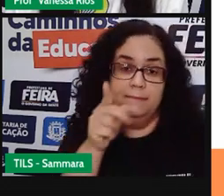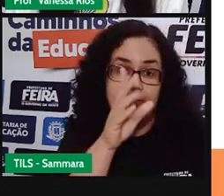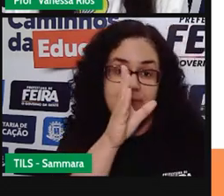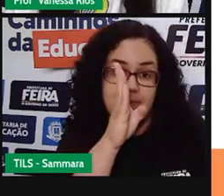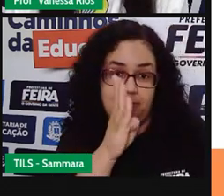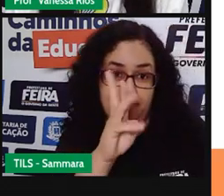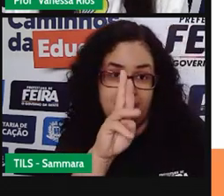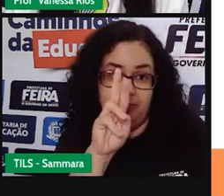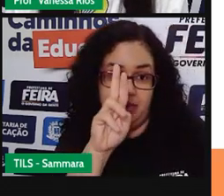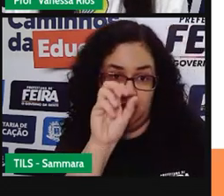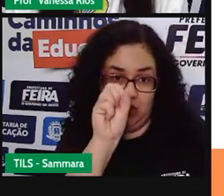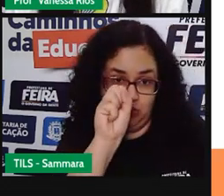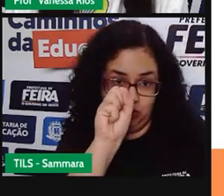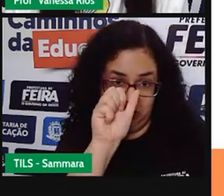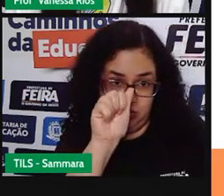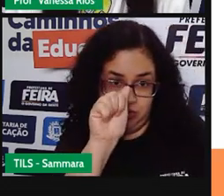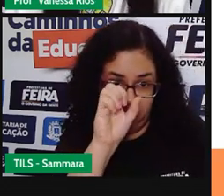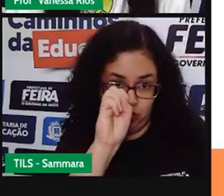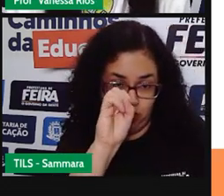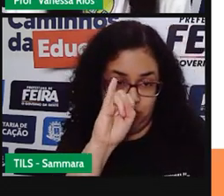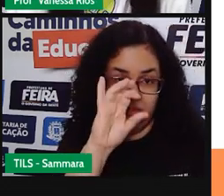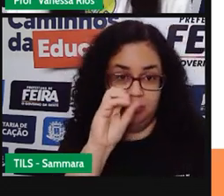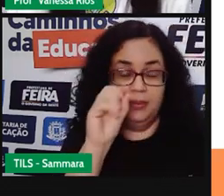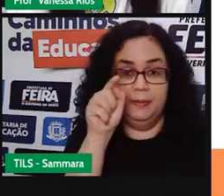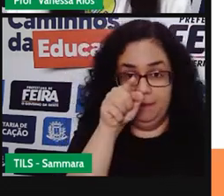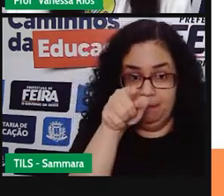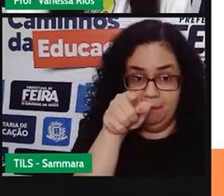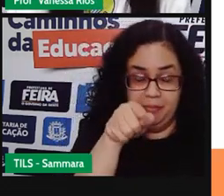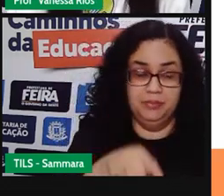Bessa, que apresenta aí